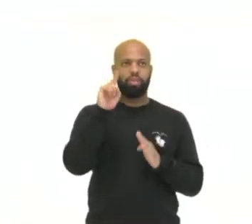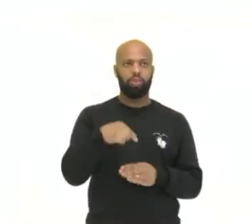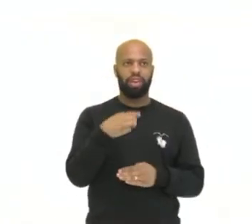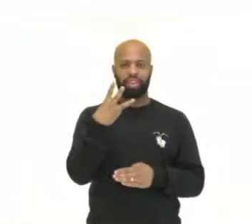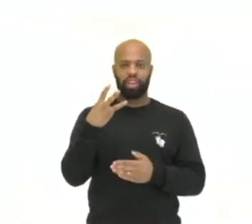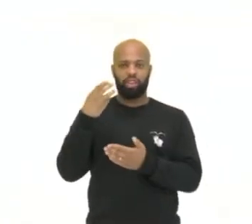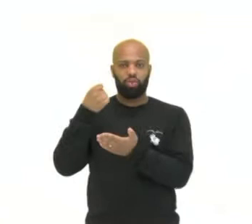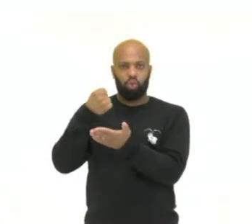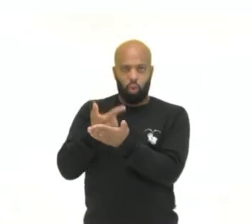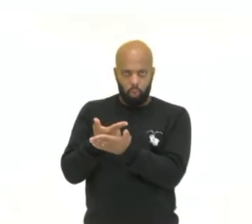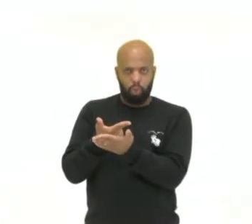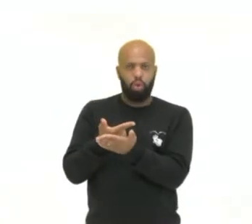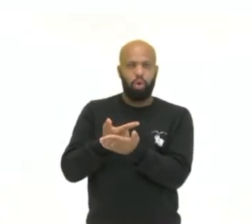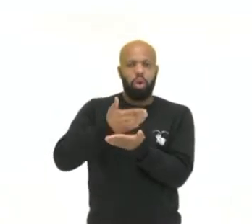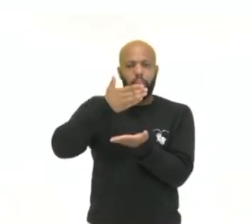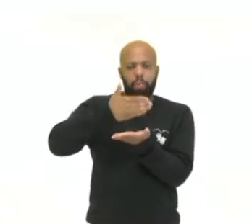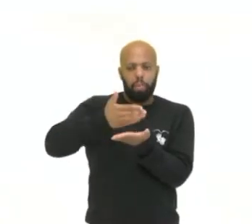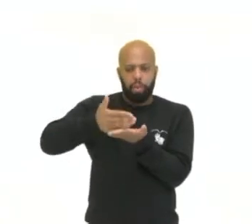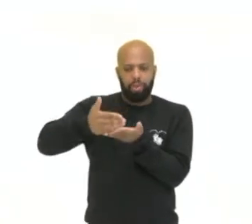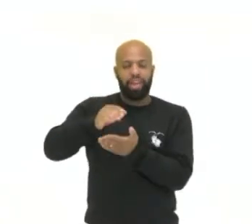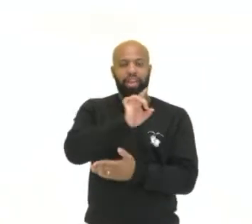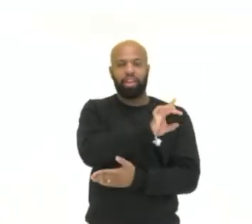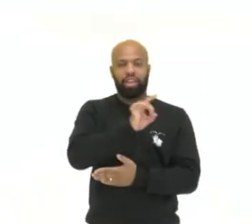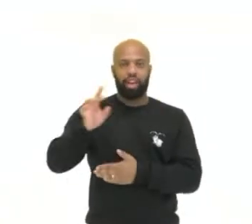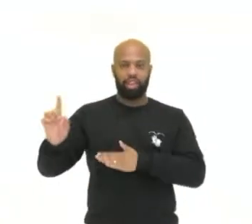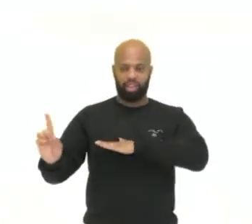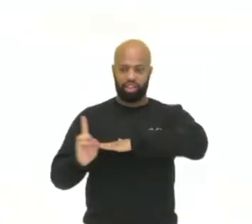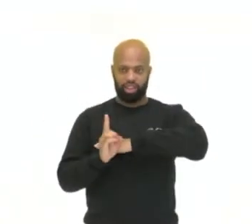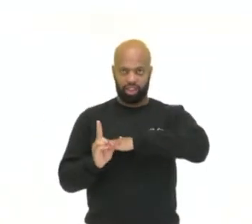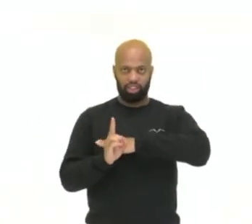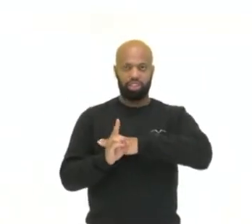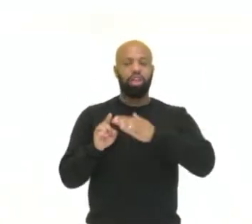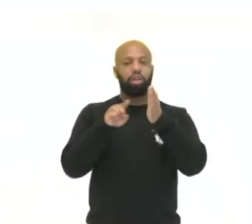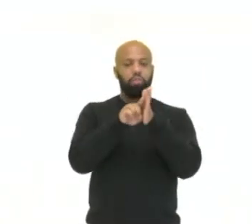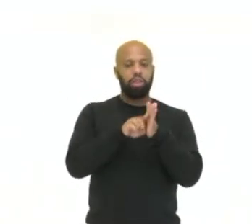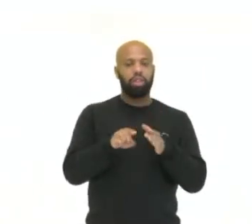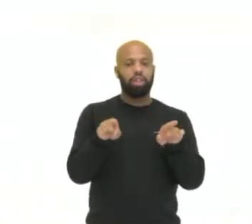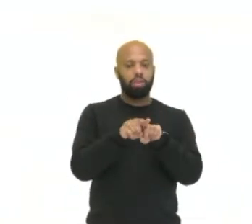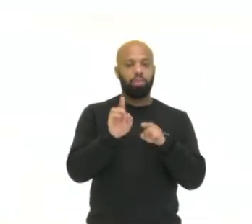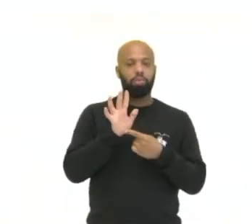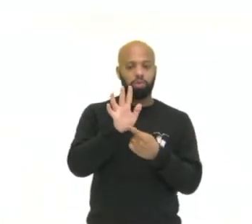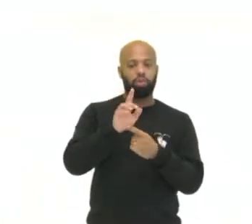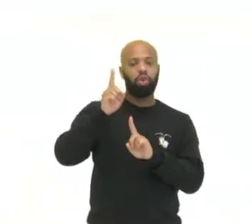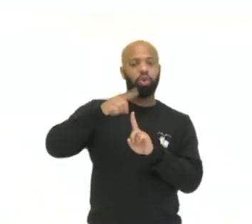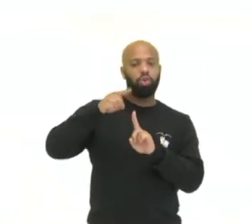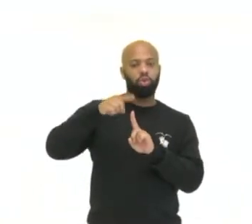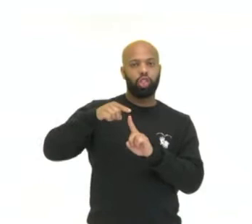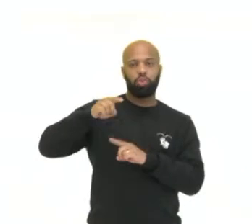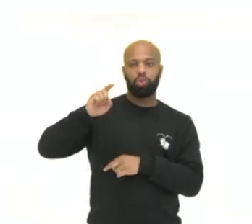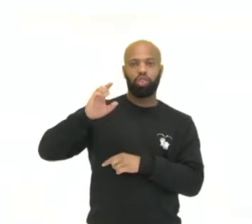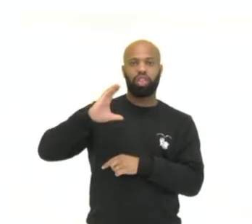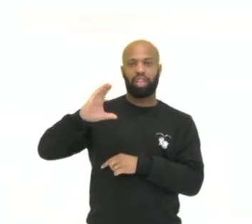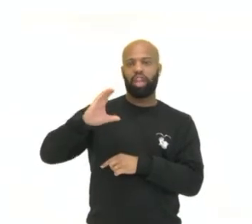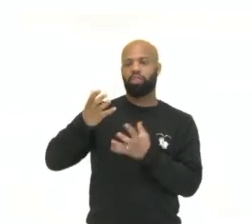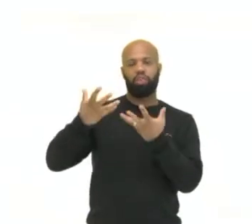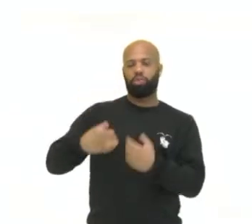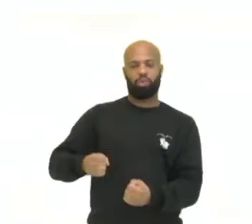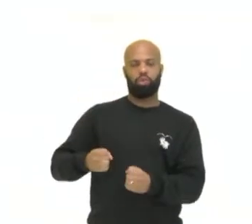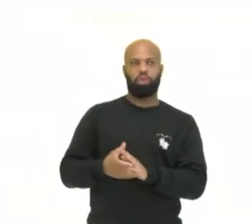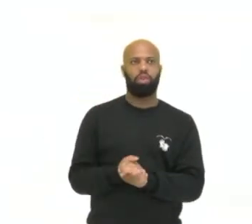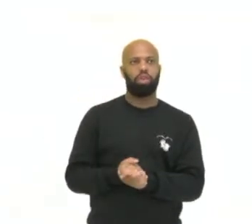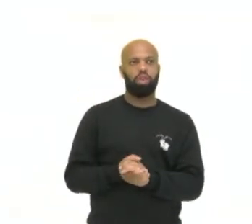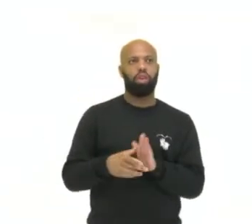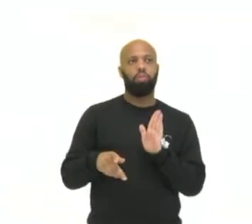compras parceladas por consumidor. Levantamento também apontou o tipo de crédito mais recusado. Por